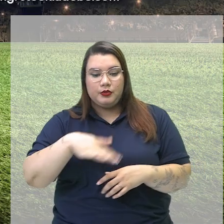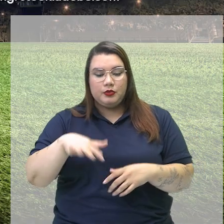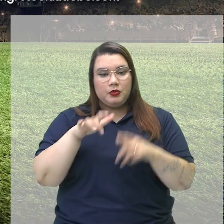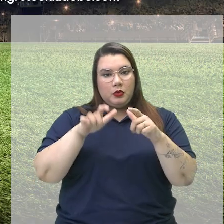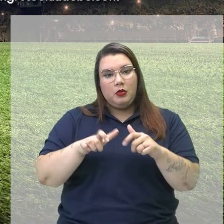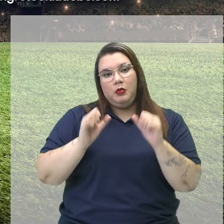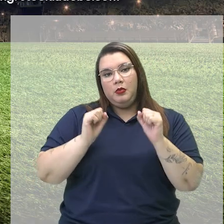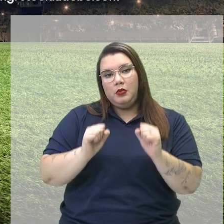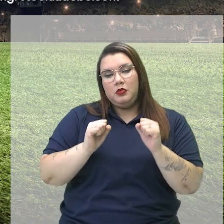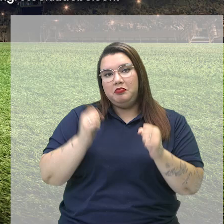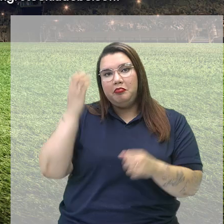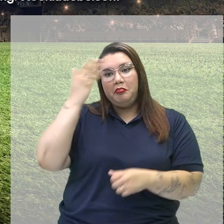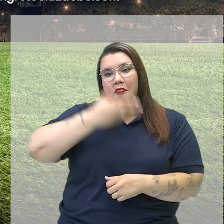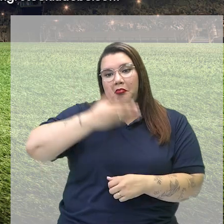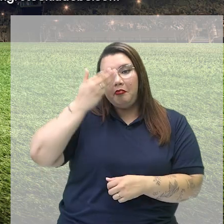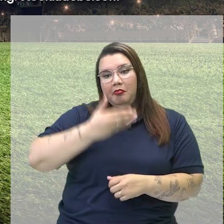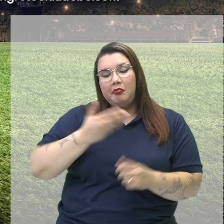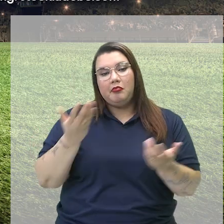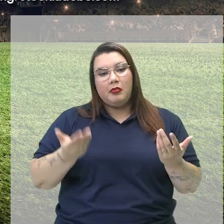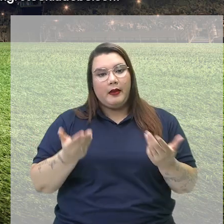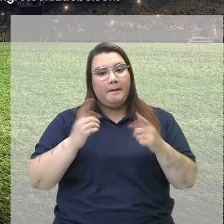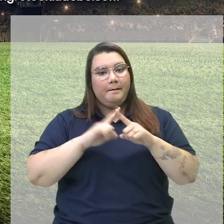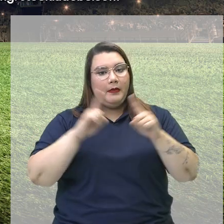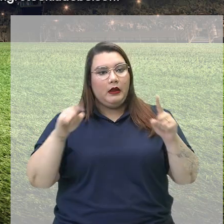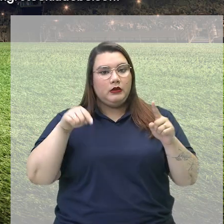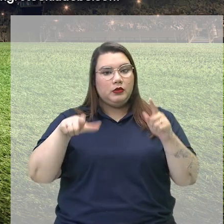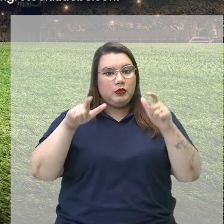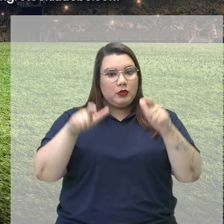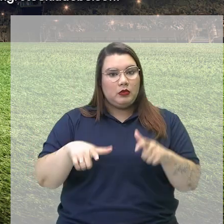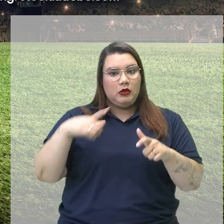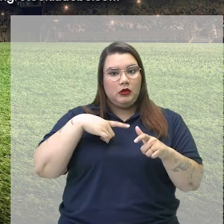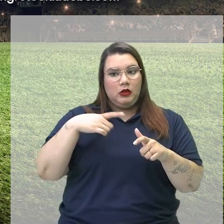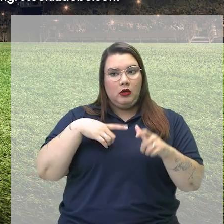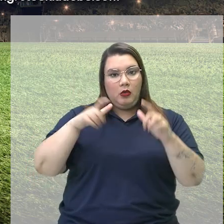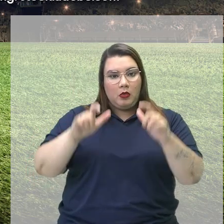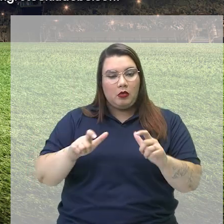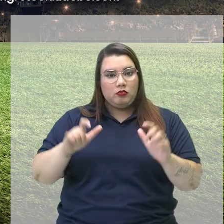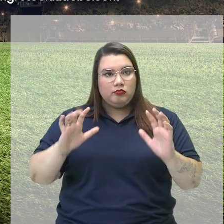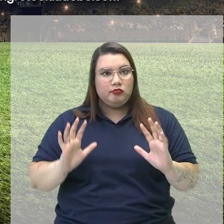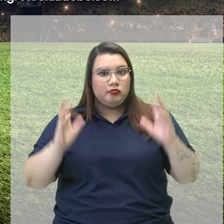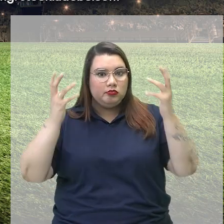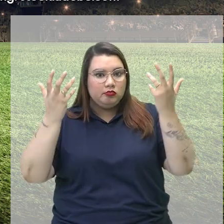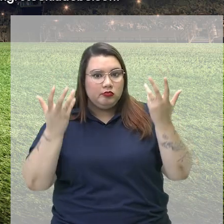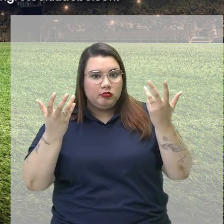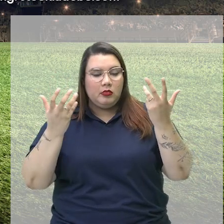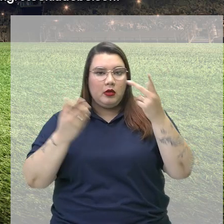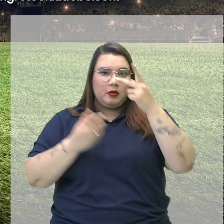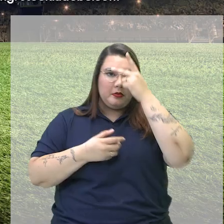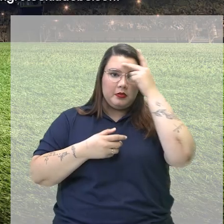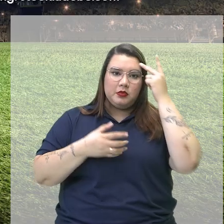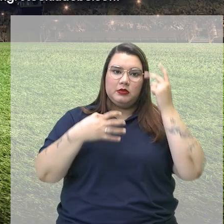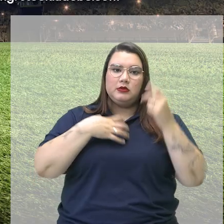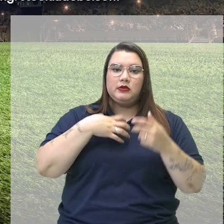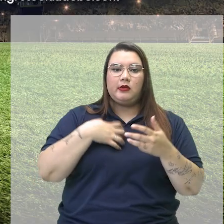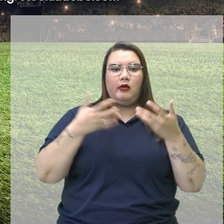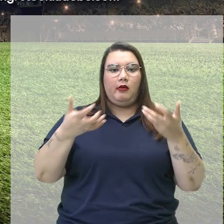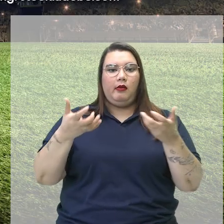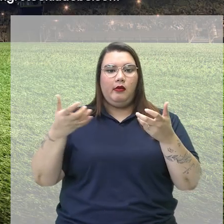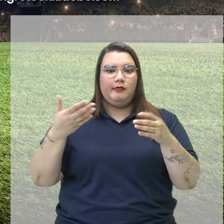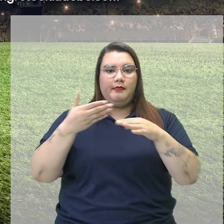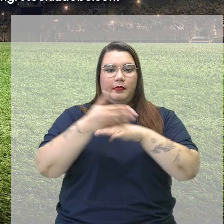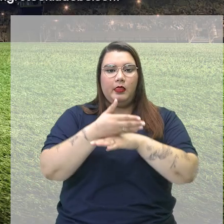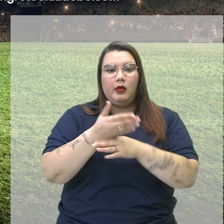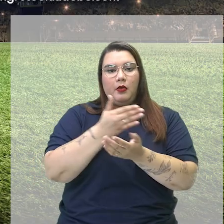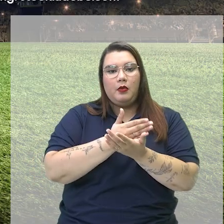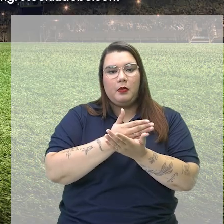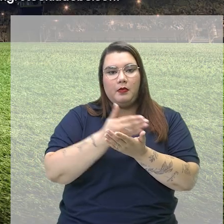passar despercebido, mas por aquele lugar estar sediando esse evento, a pessoa já sente vontade de ir lá e começa